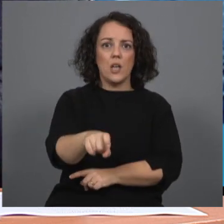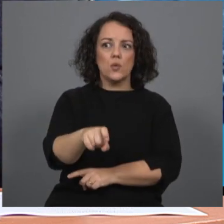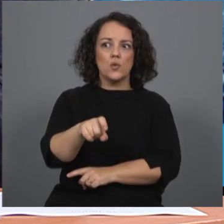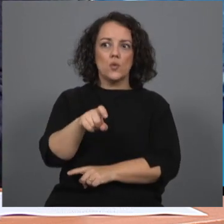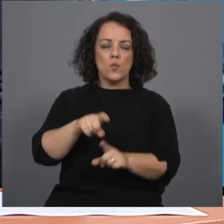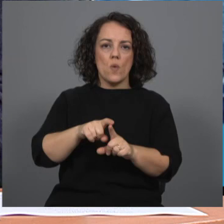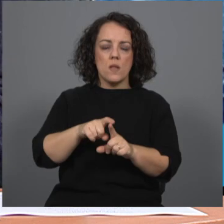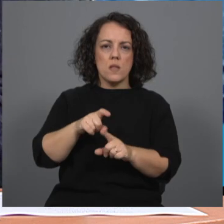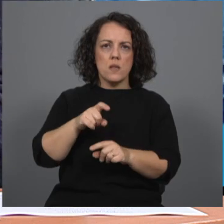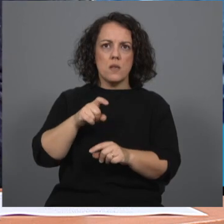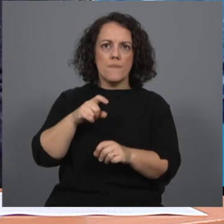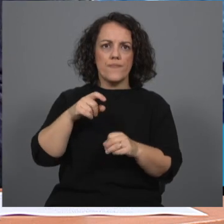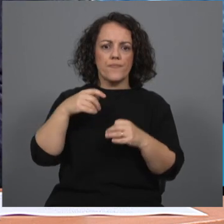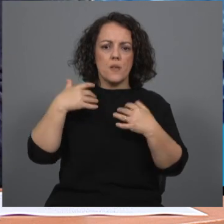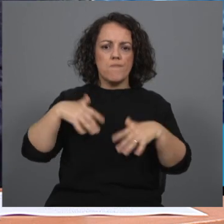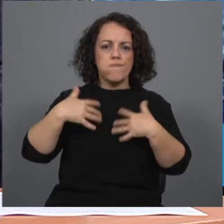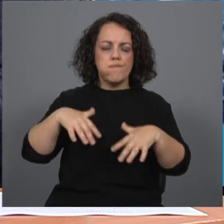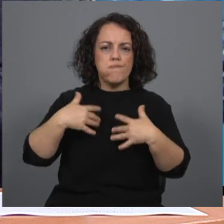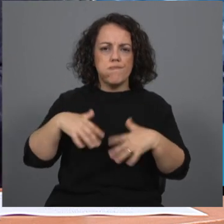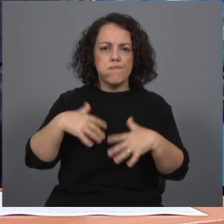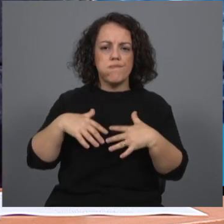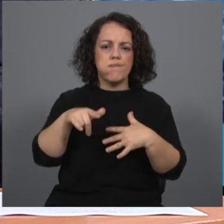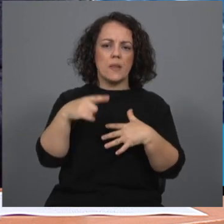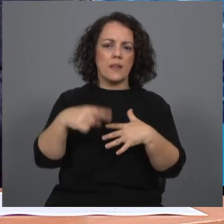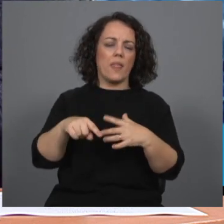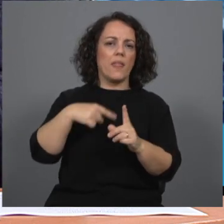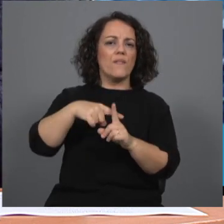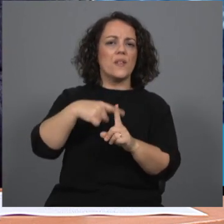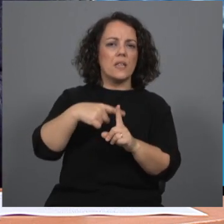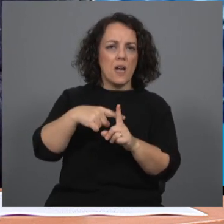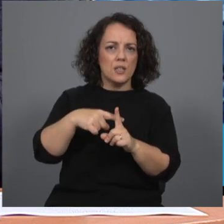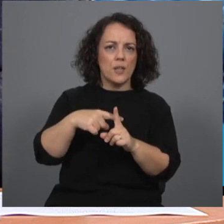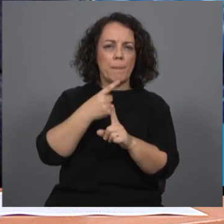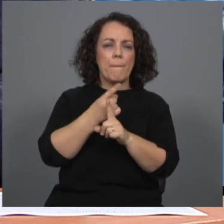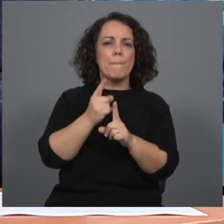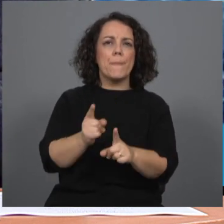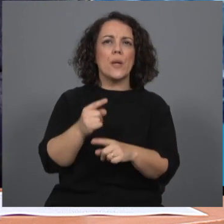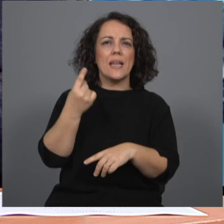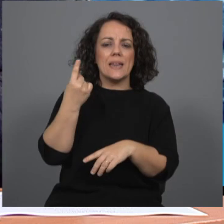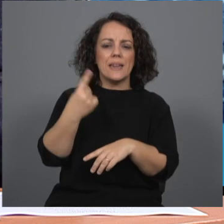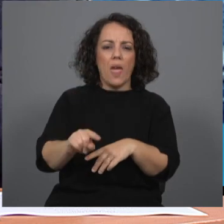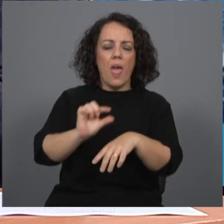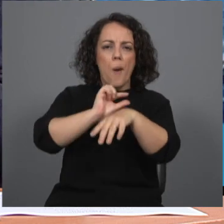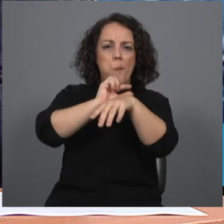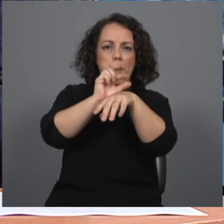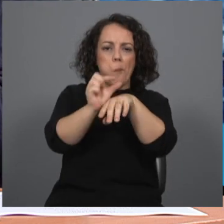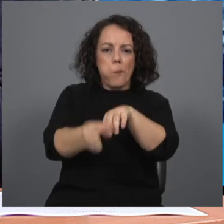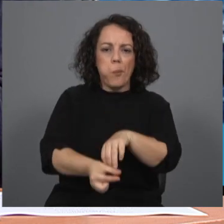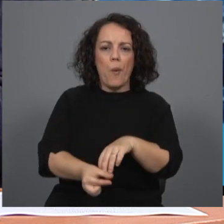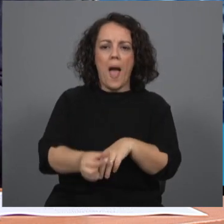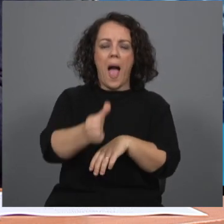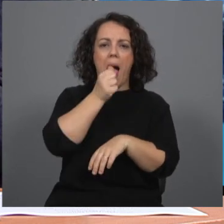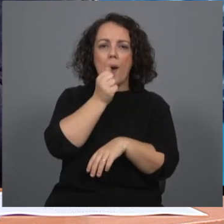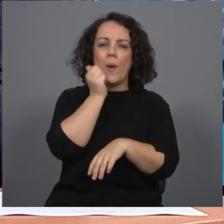agressivo e tem aquela vantagem de ter a camada lipídica que se dissolve com água e sabão,